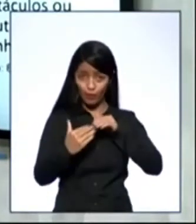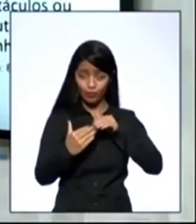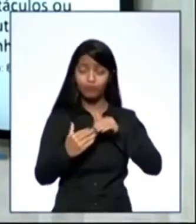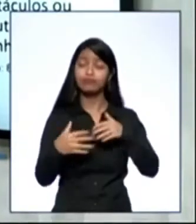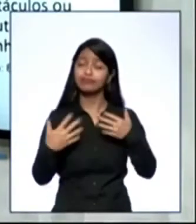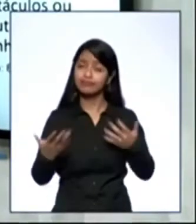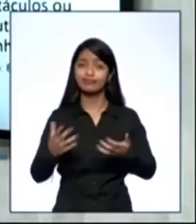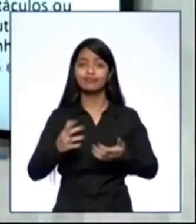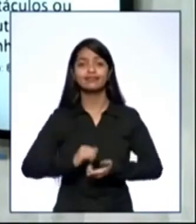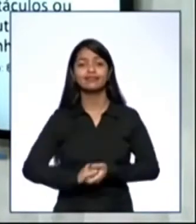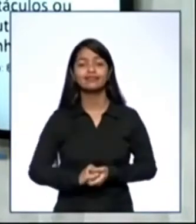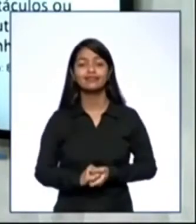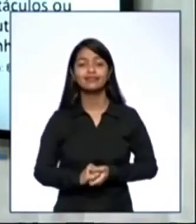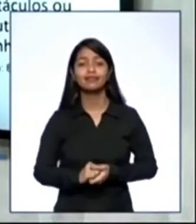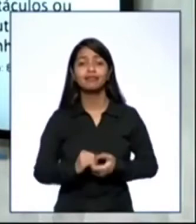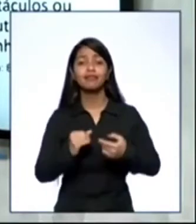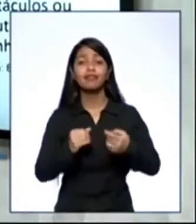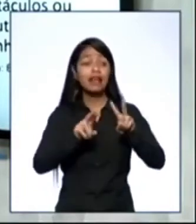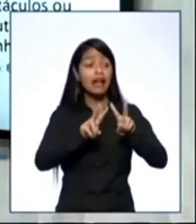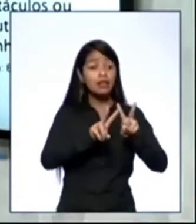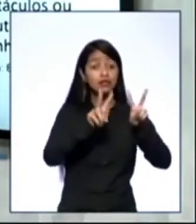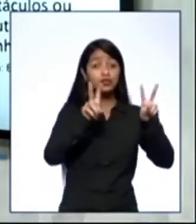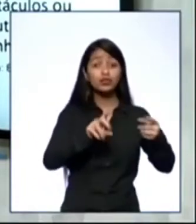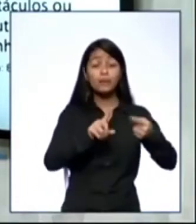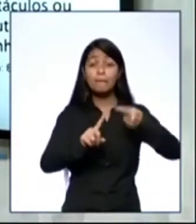lá. Qual é o primeiro assunto que você